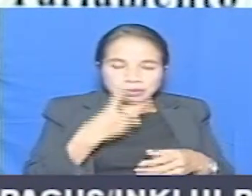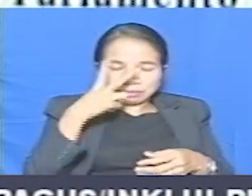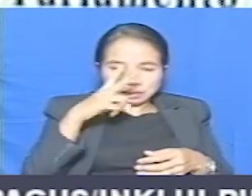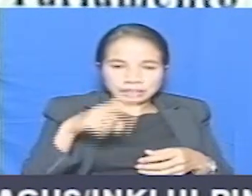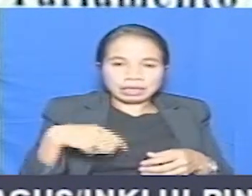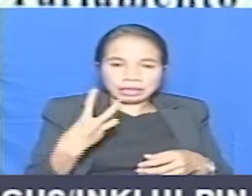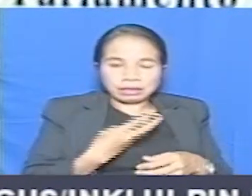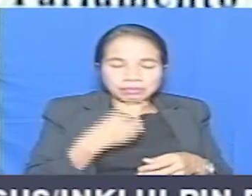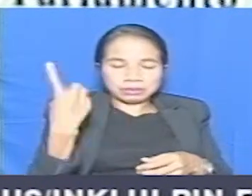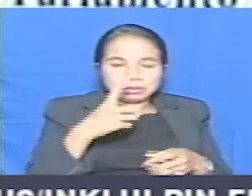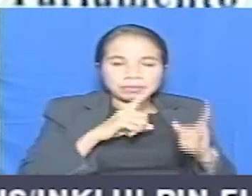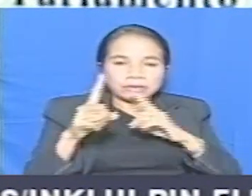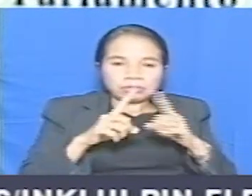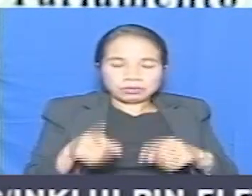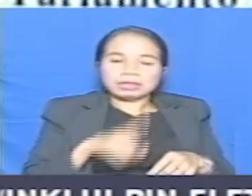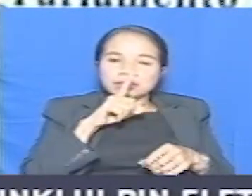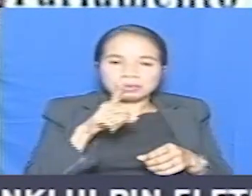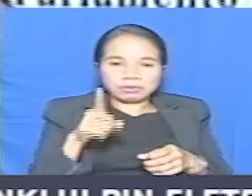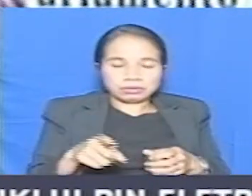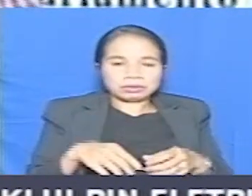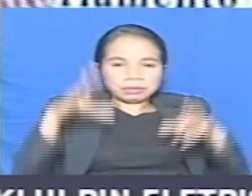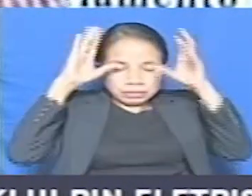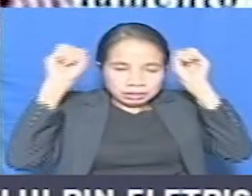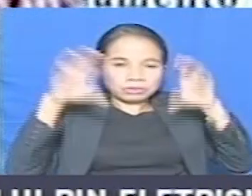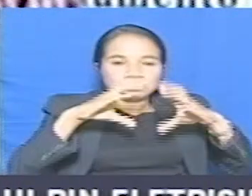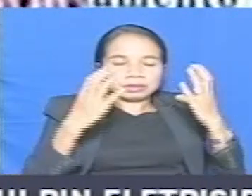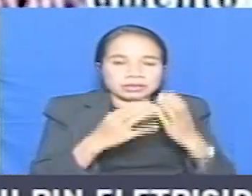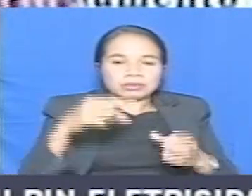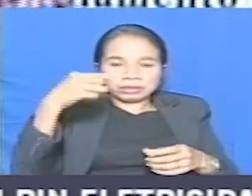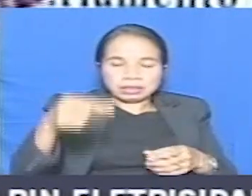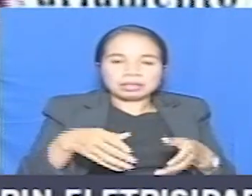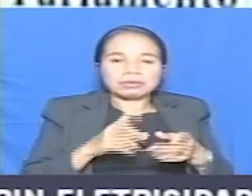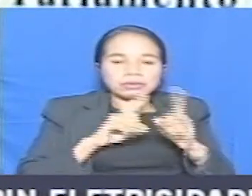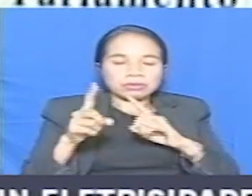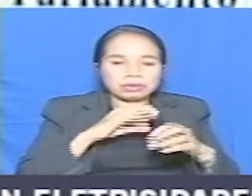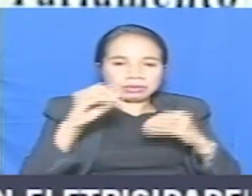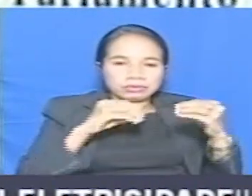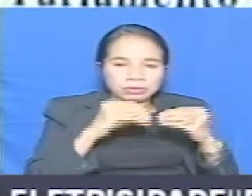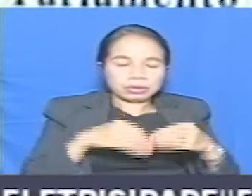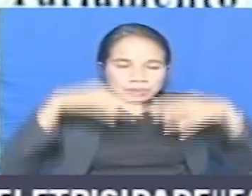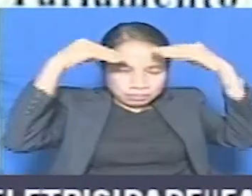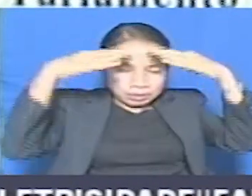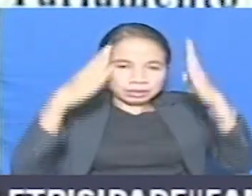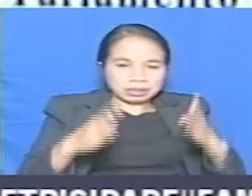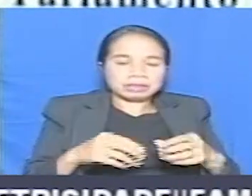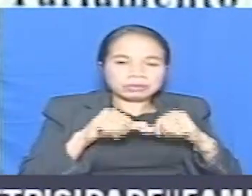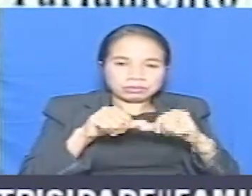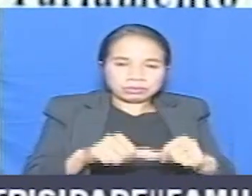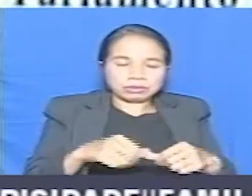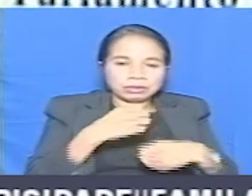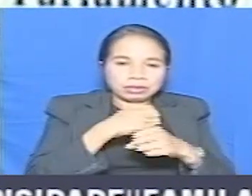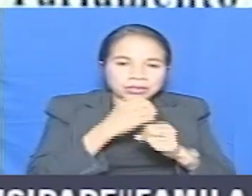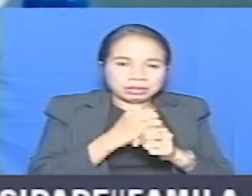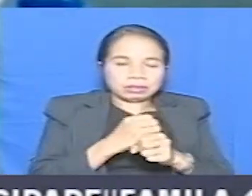sempre colhia boa neve realístico. Presidente da Comissão Guenemus questiona com a professores, neve continua a